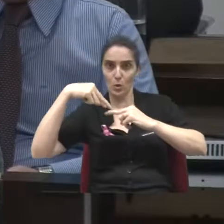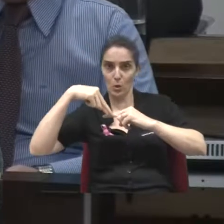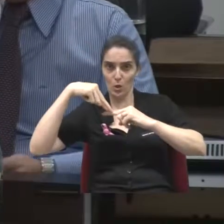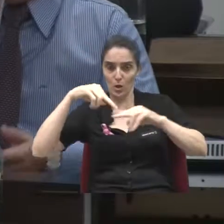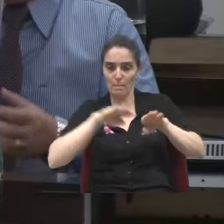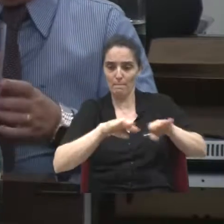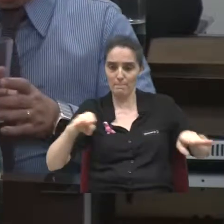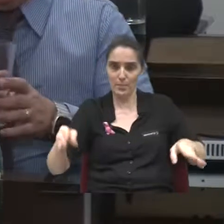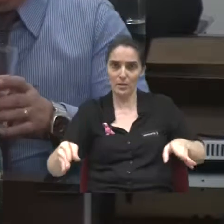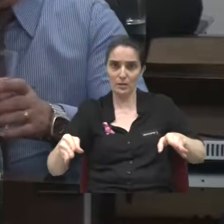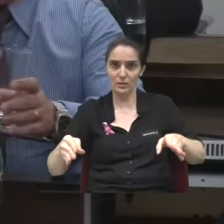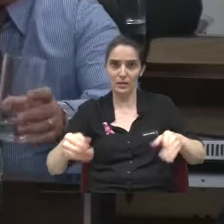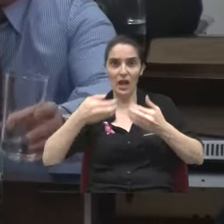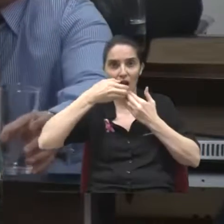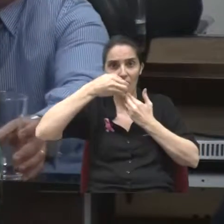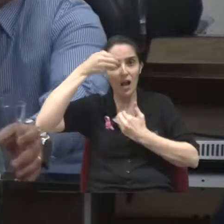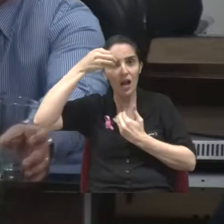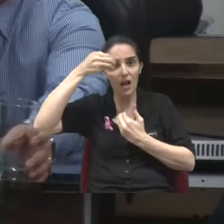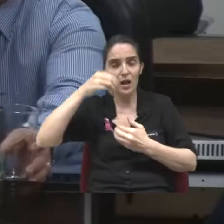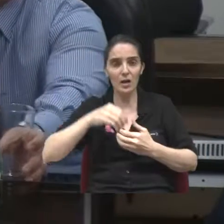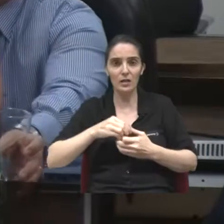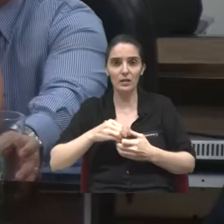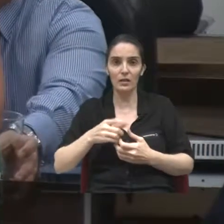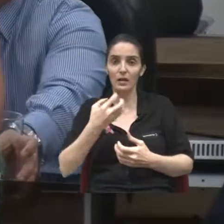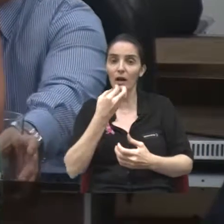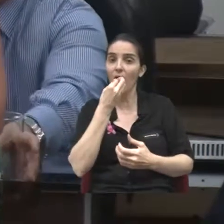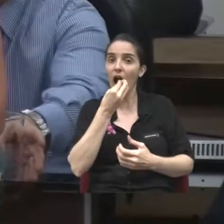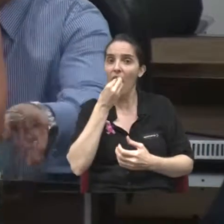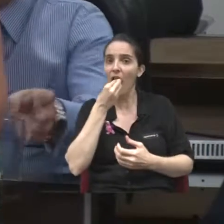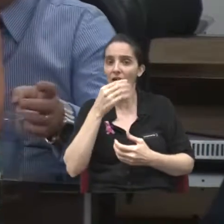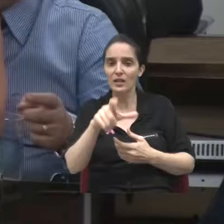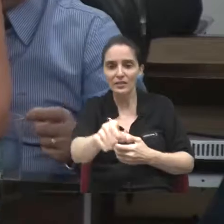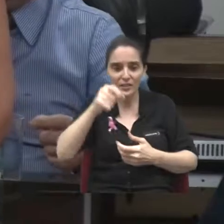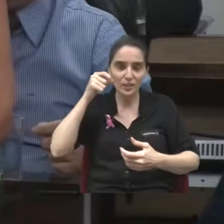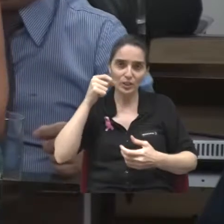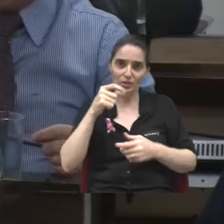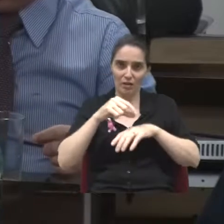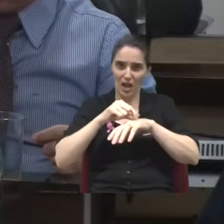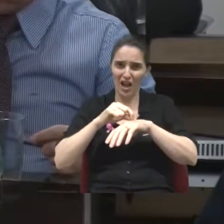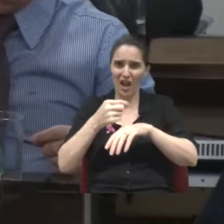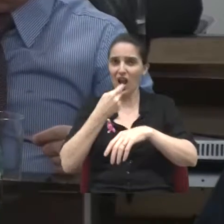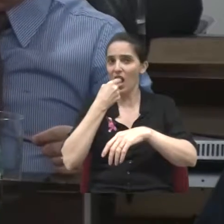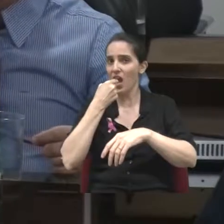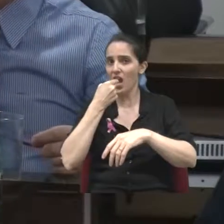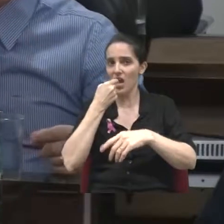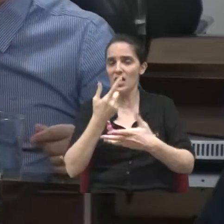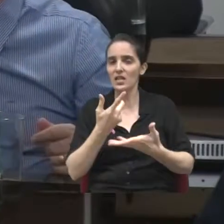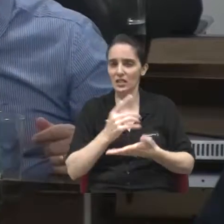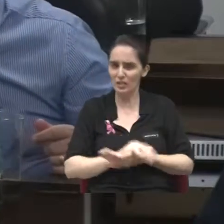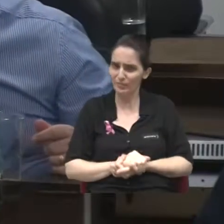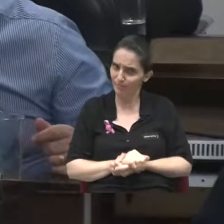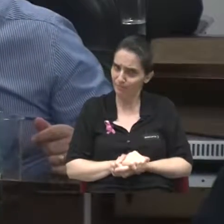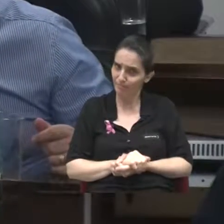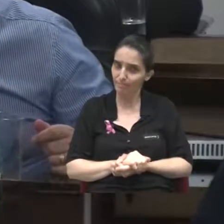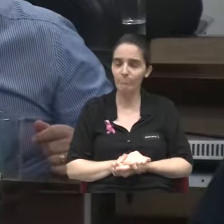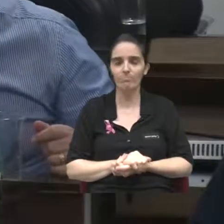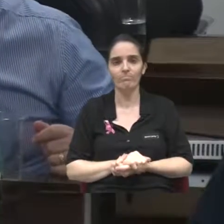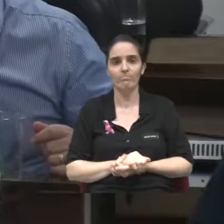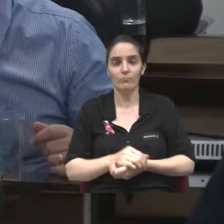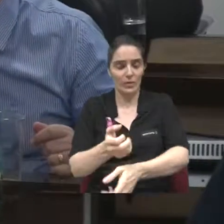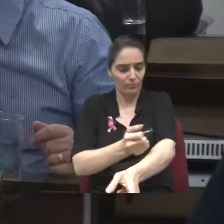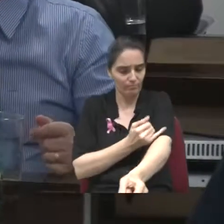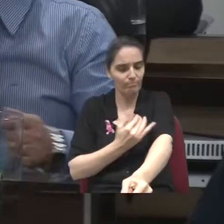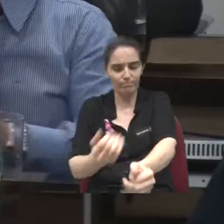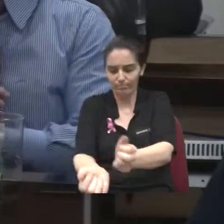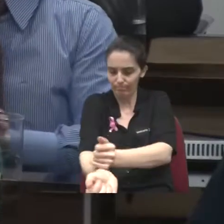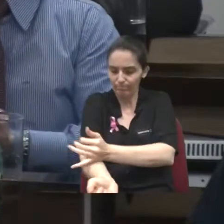a boca do meu filho, enfiou a mão e tirou a carne da garganta dele. Então, me arrepio em falar,